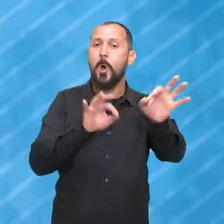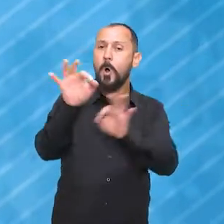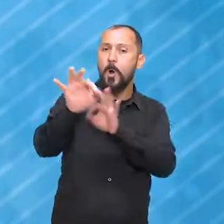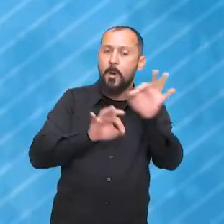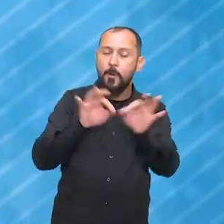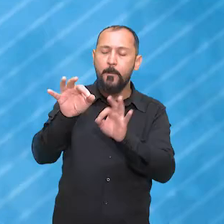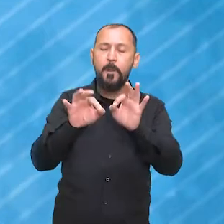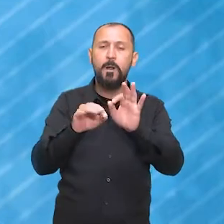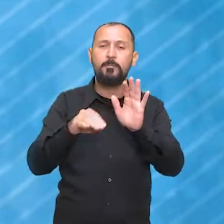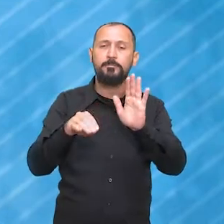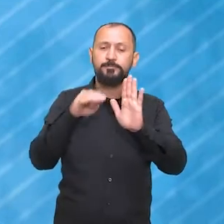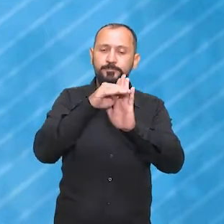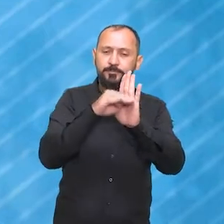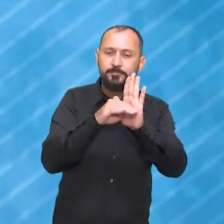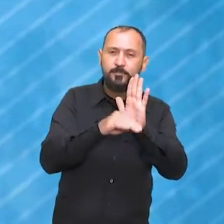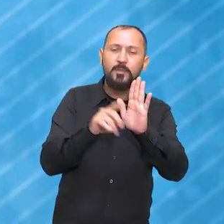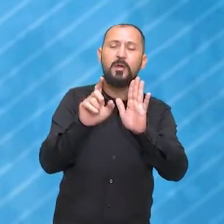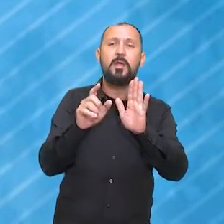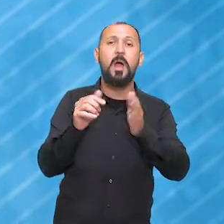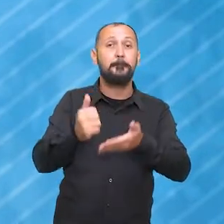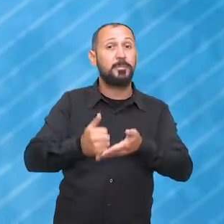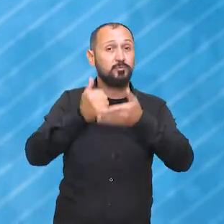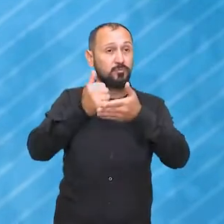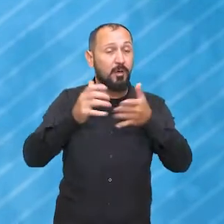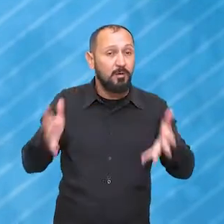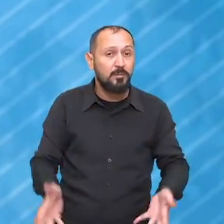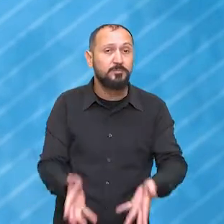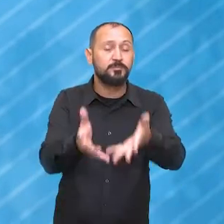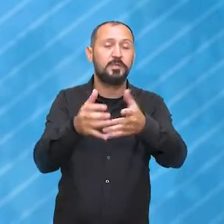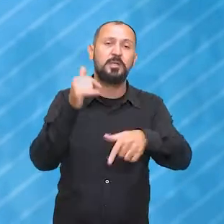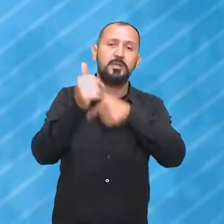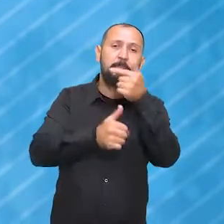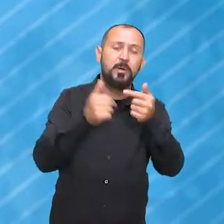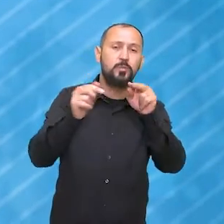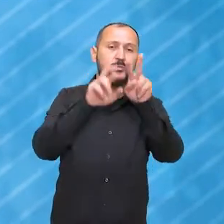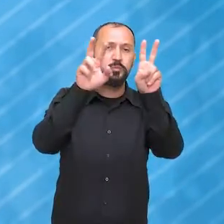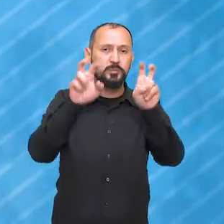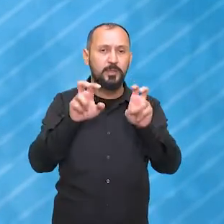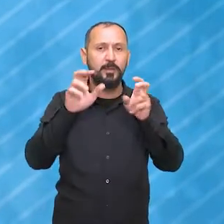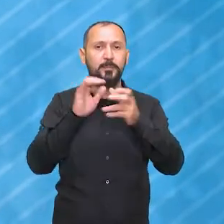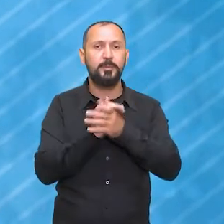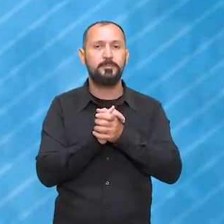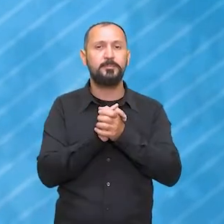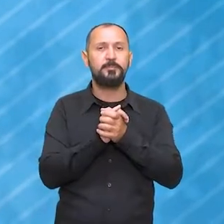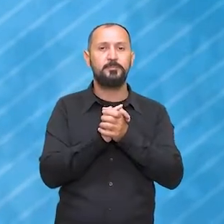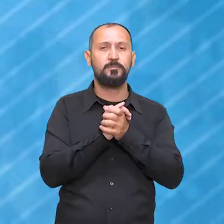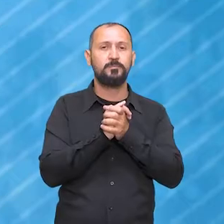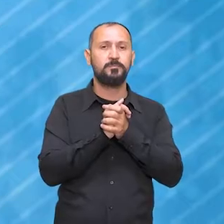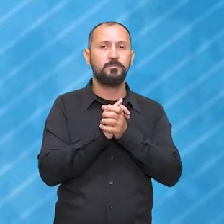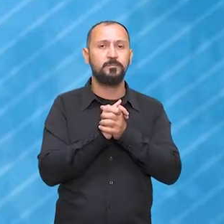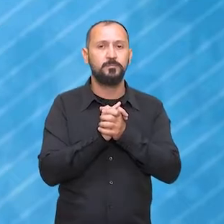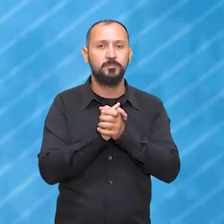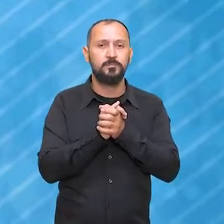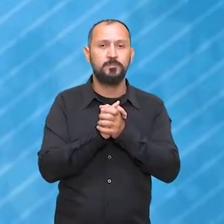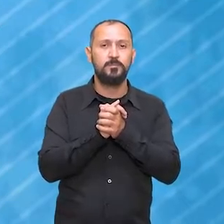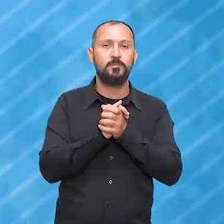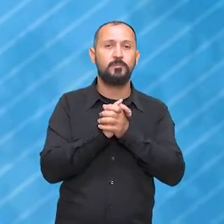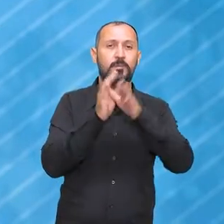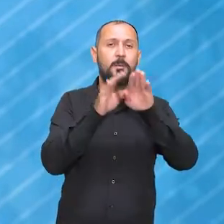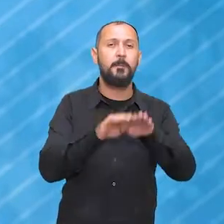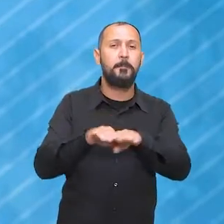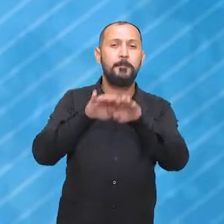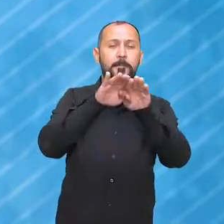nossos planos, nosso planejamento é com uma pauta bem positiva, né? A gente trabalhar com questões, não só falar